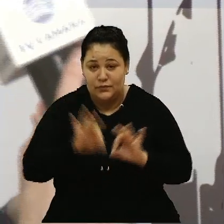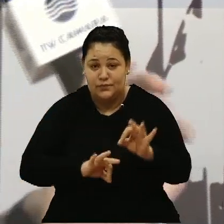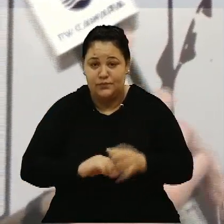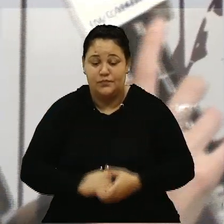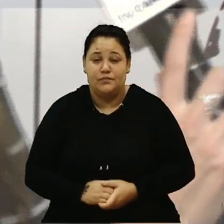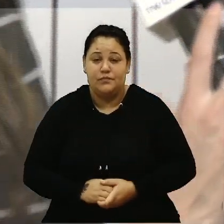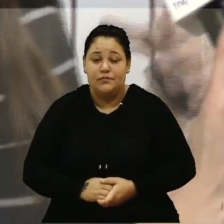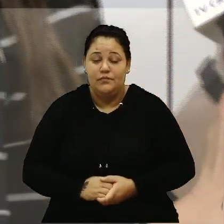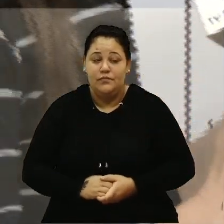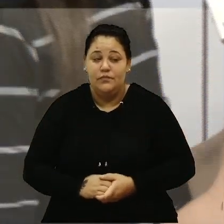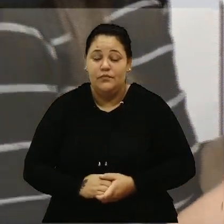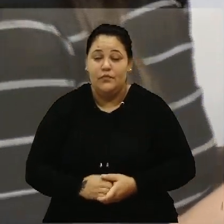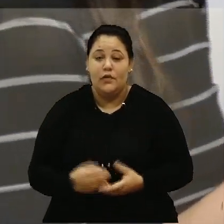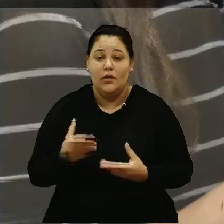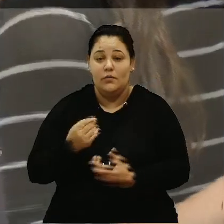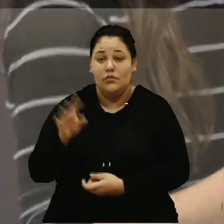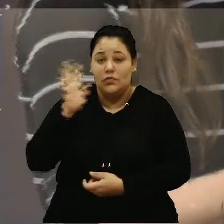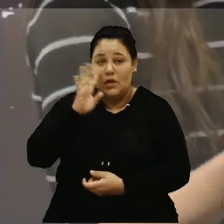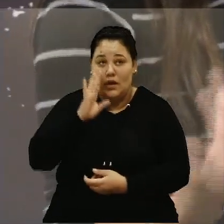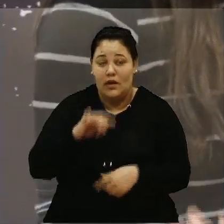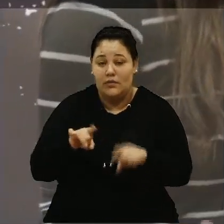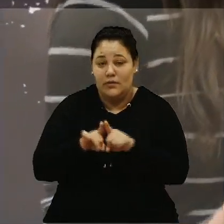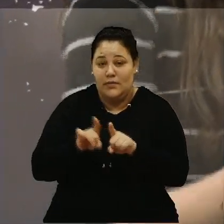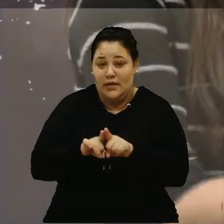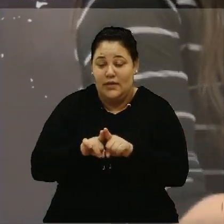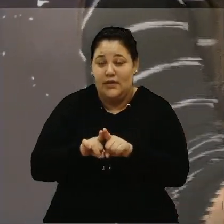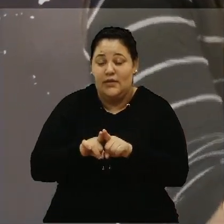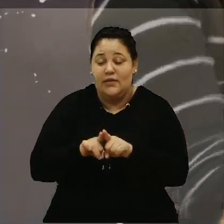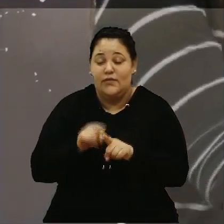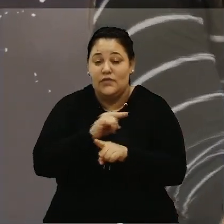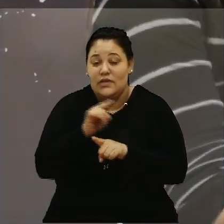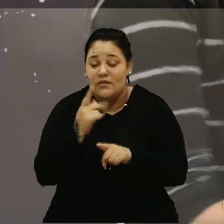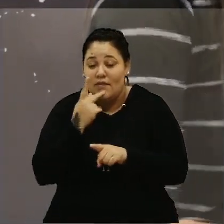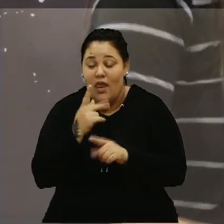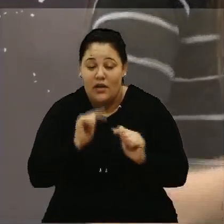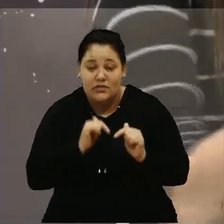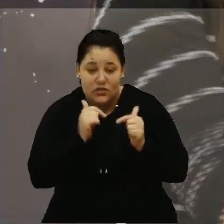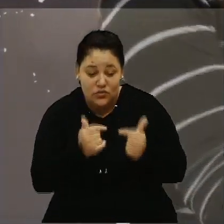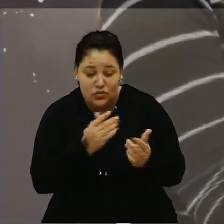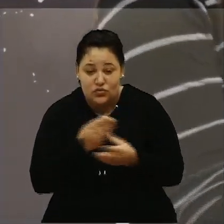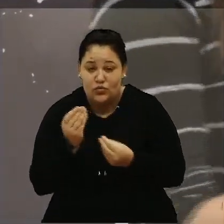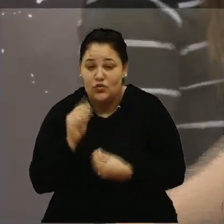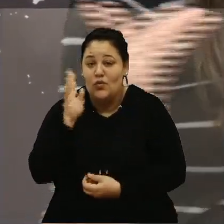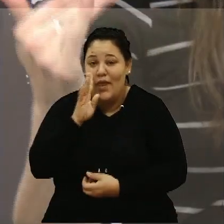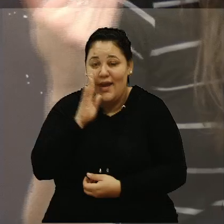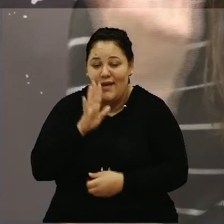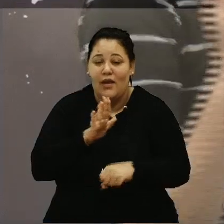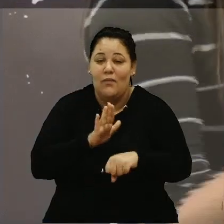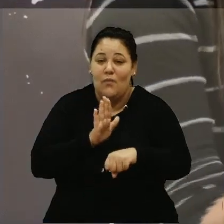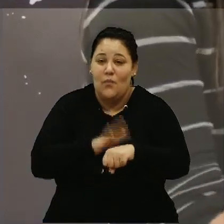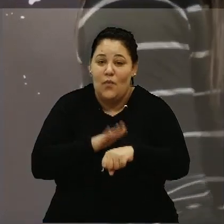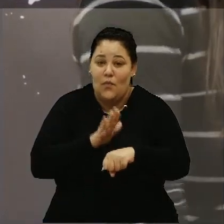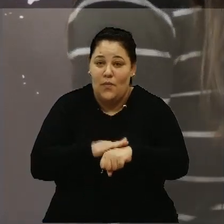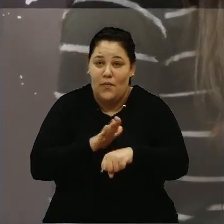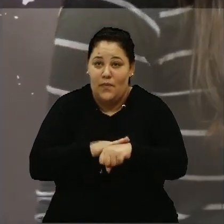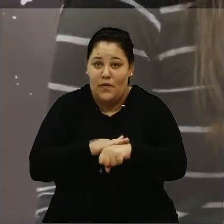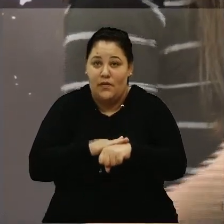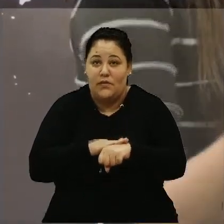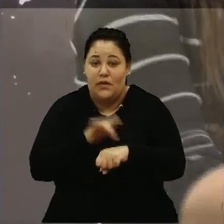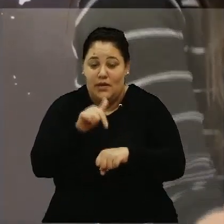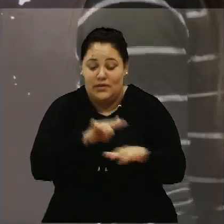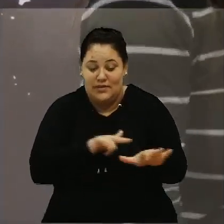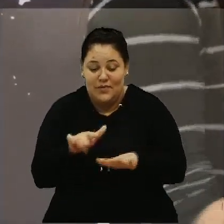E é bacana, né? Porque quando vocês trazem essas iniciativas tão legais, né? Em momentos, essa semana foi uma semana tão